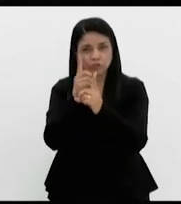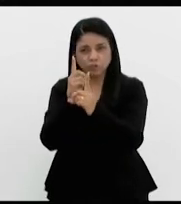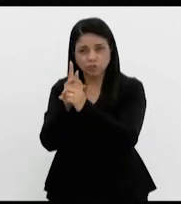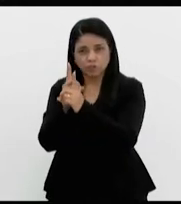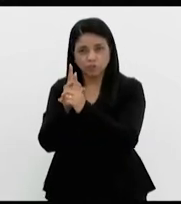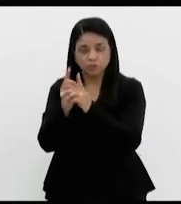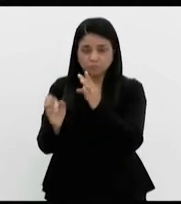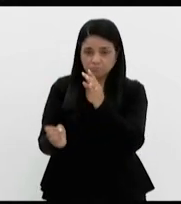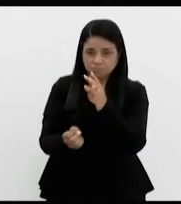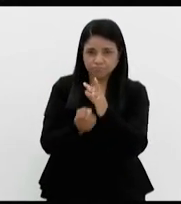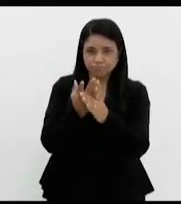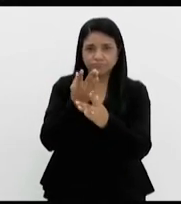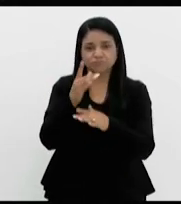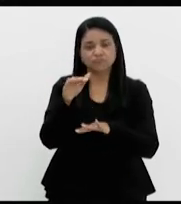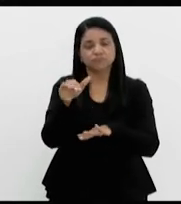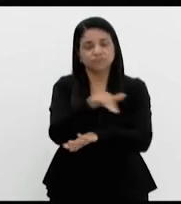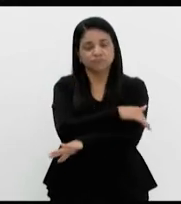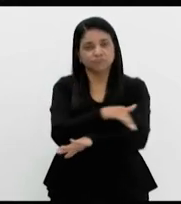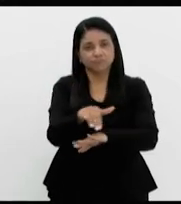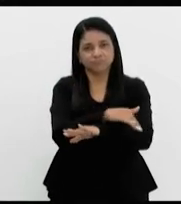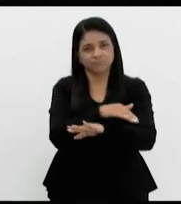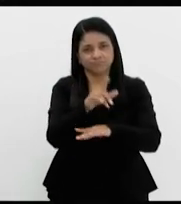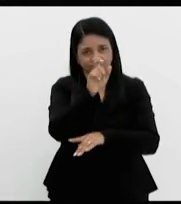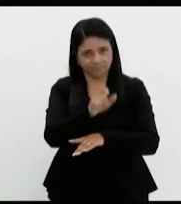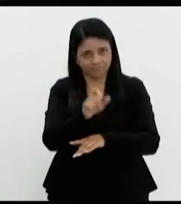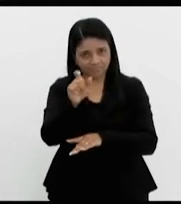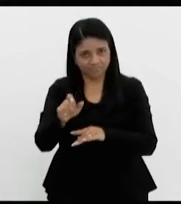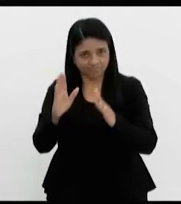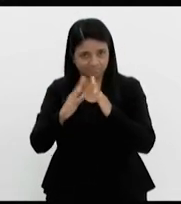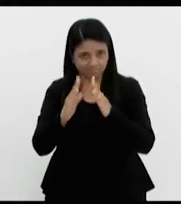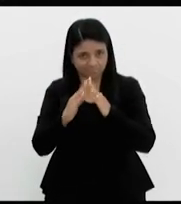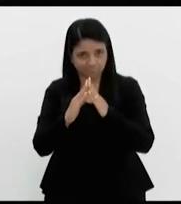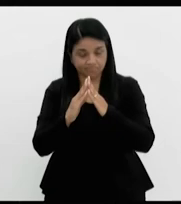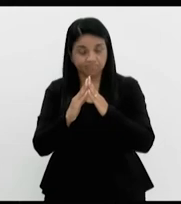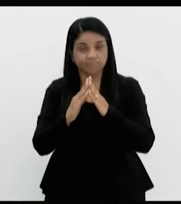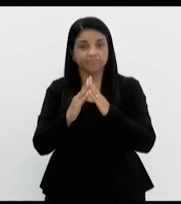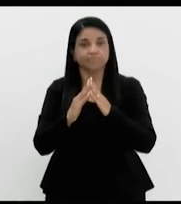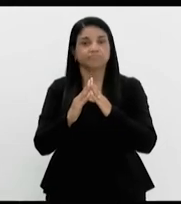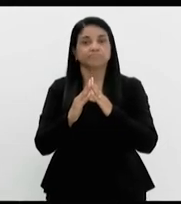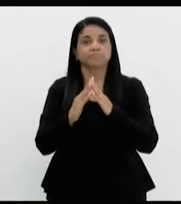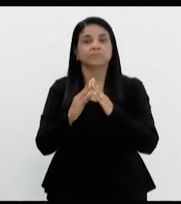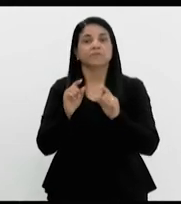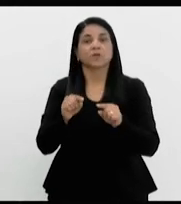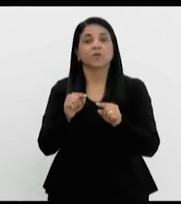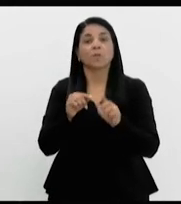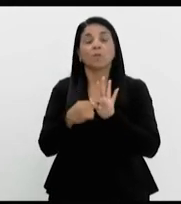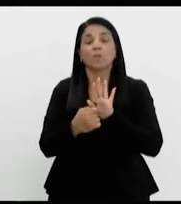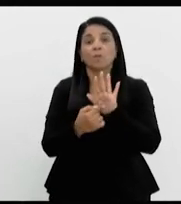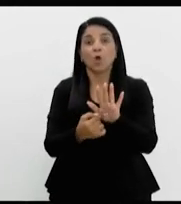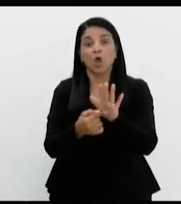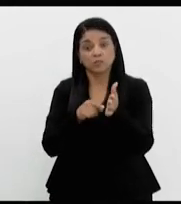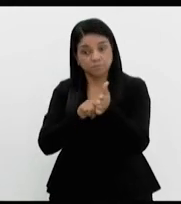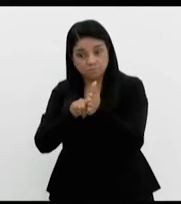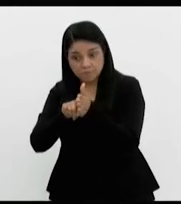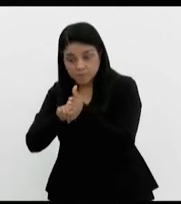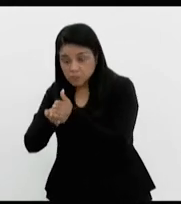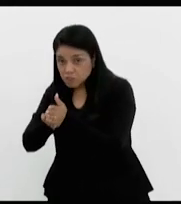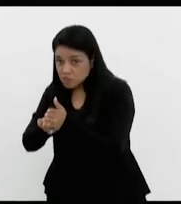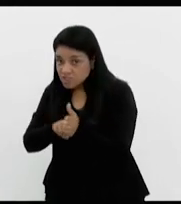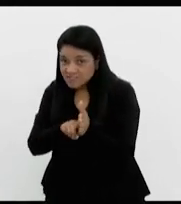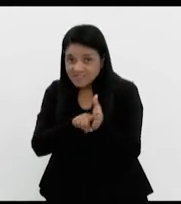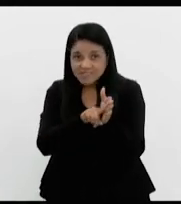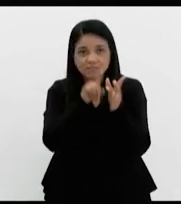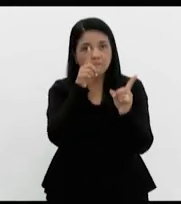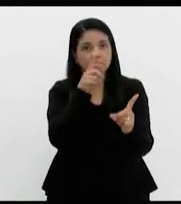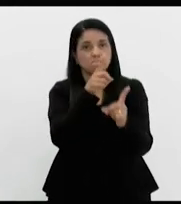surge falando de pessoas em situação de rua demonstra, através de pesquisa, de diagnóstico, não